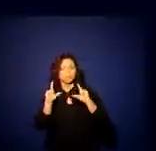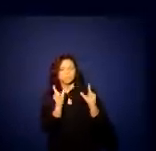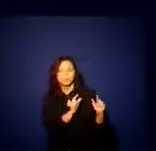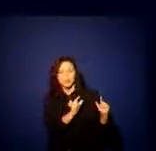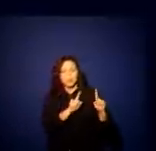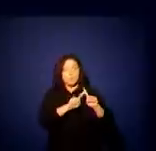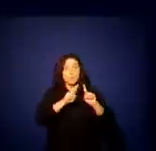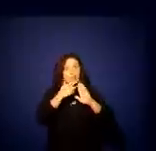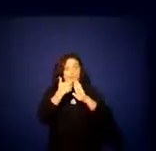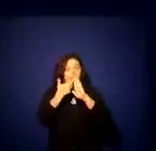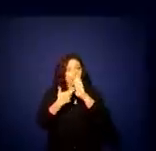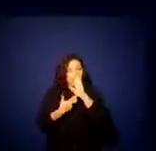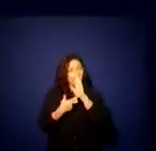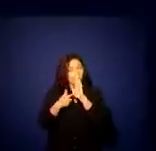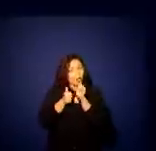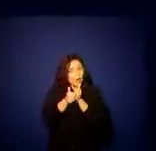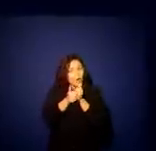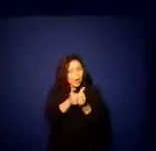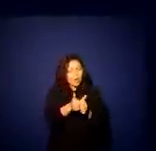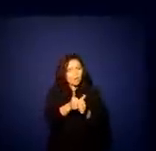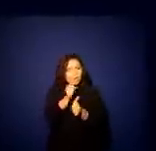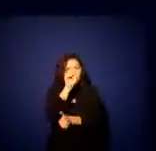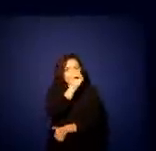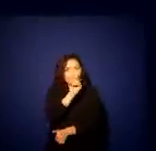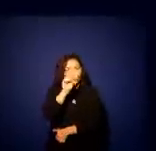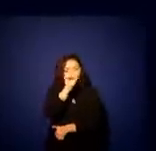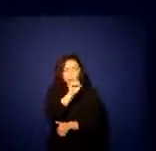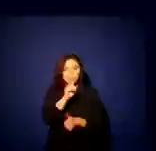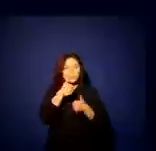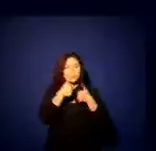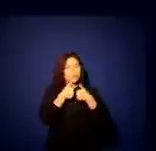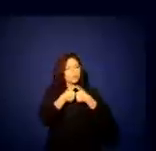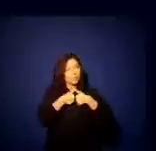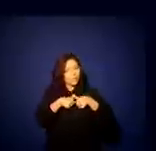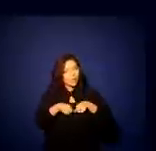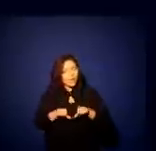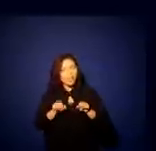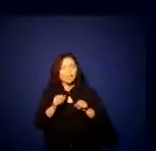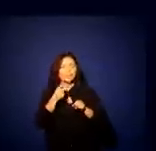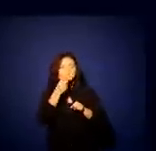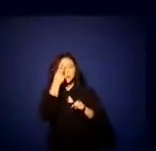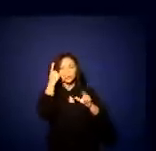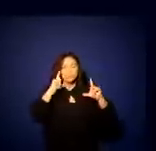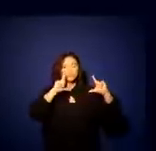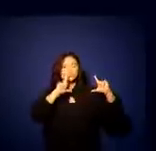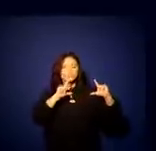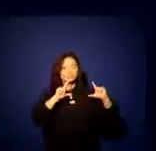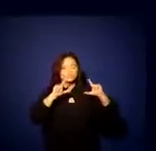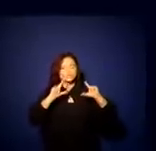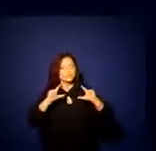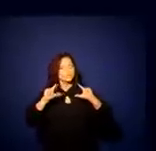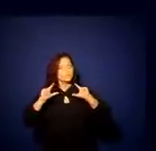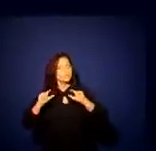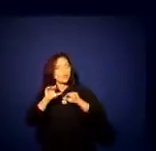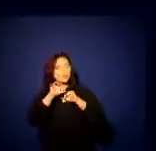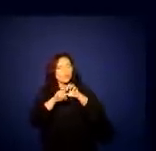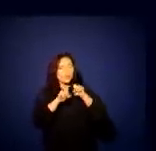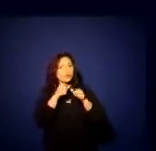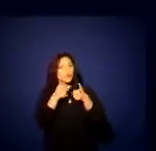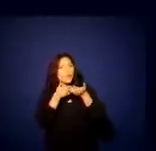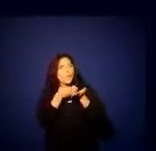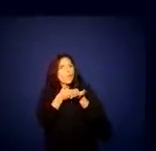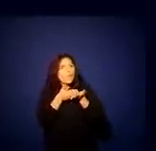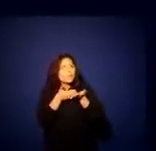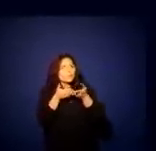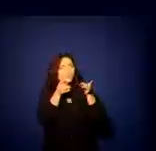uma dinâmica em Outubro onde a gente estava percebendo mais isso Acabou voltando a